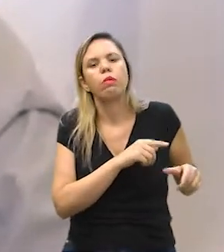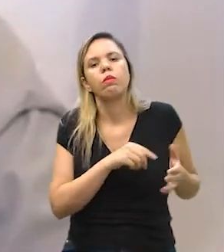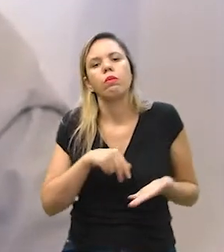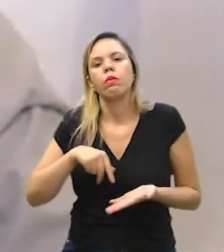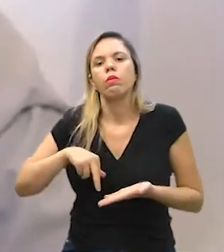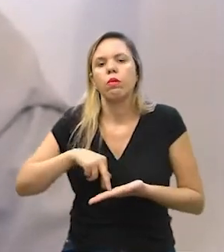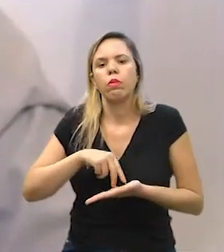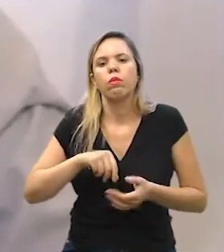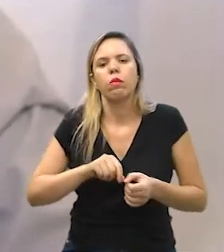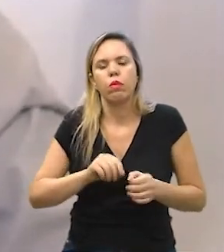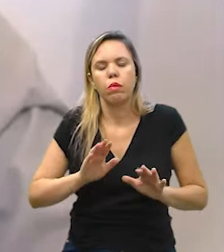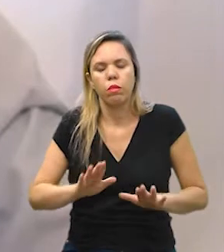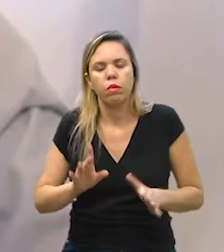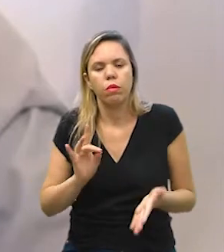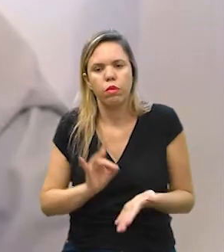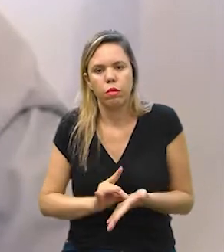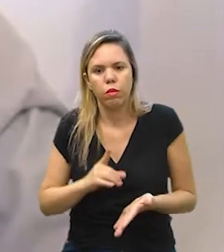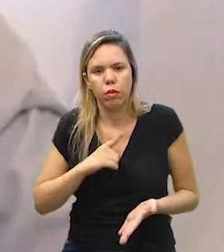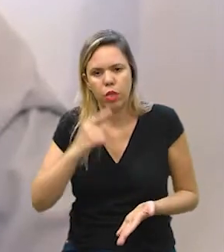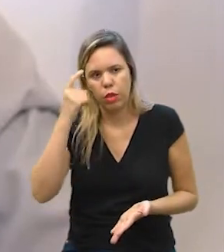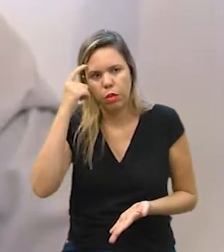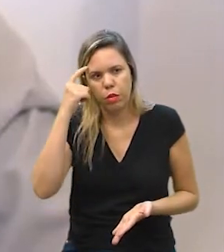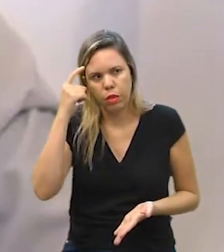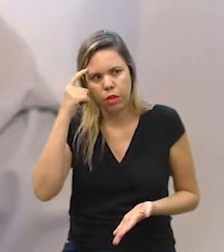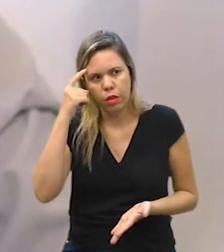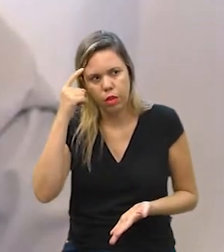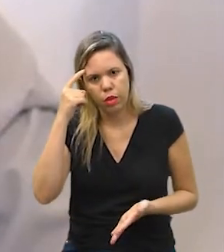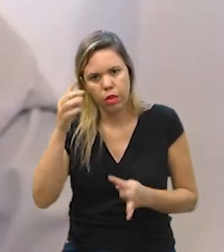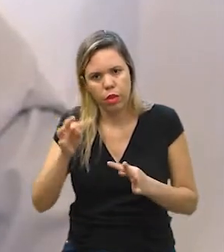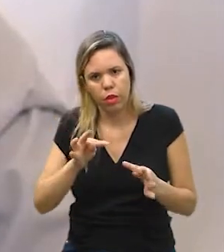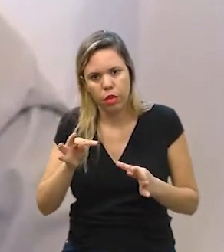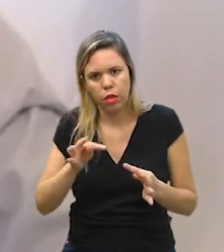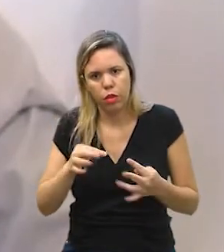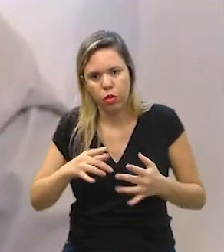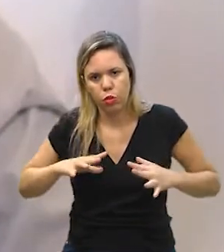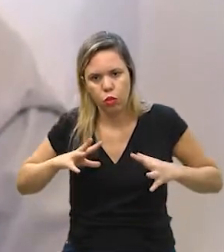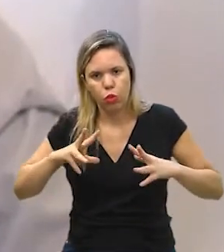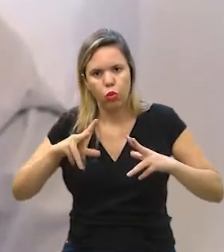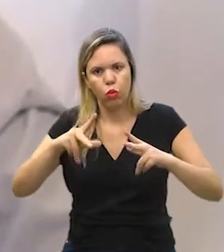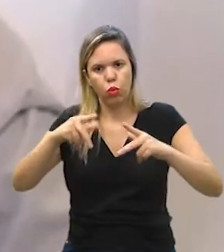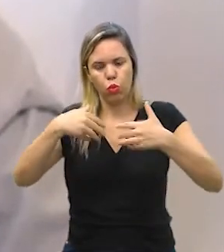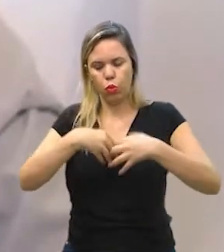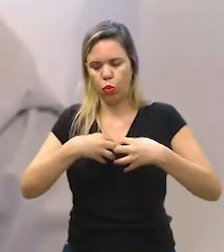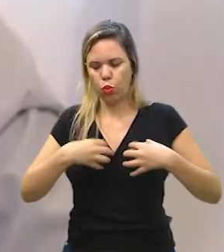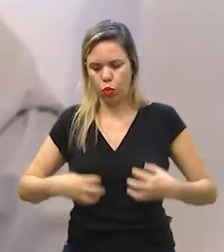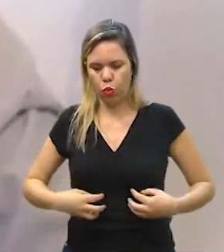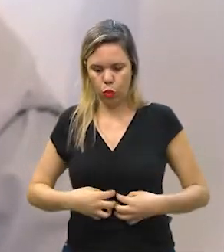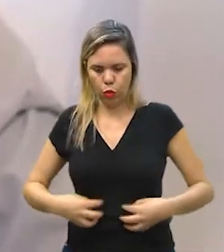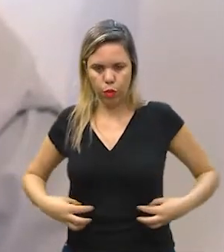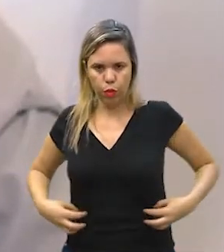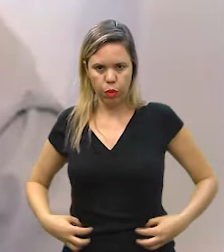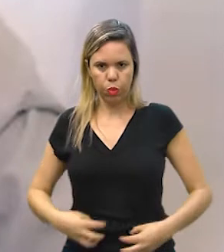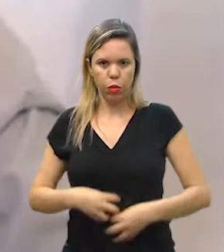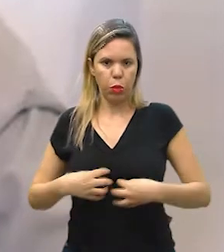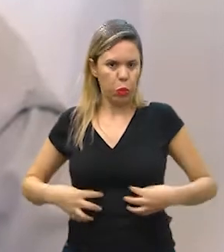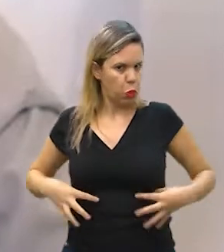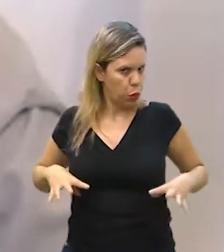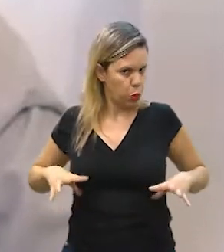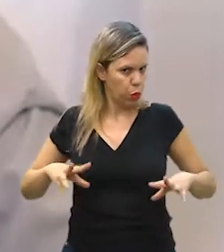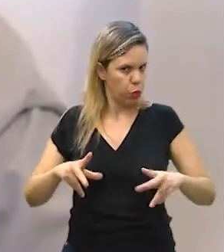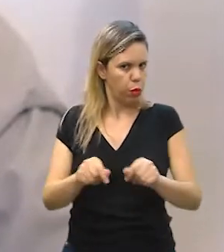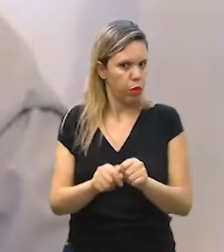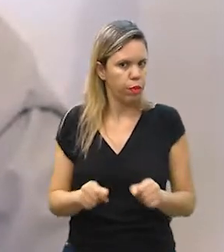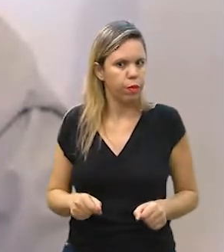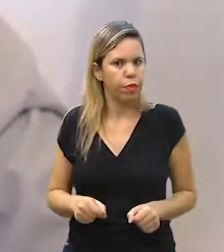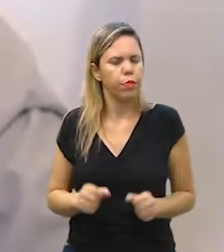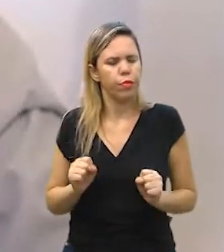etc. Na realidade, a gente tem que pensar preventivamente todo o nosso organismo. Então, tudo